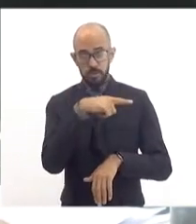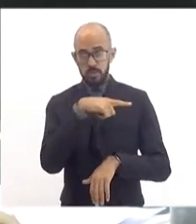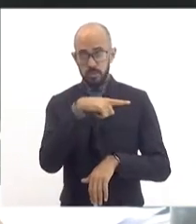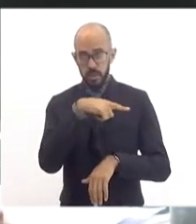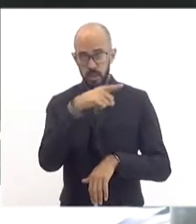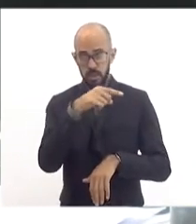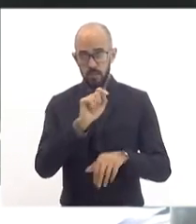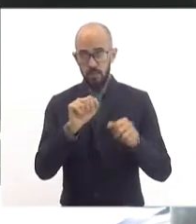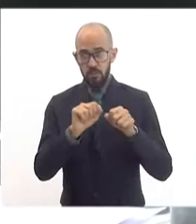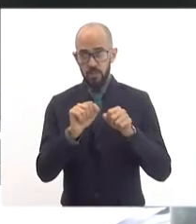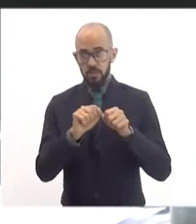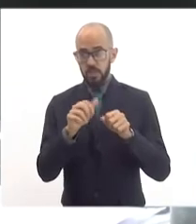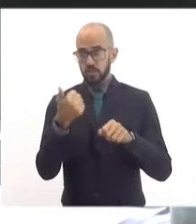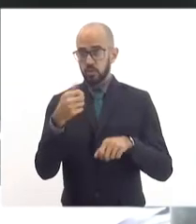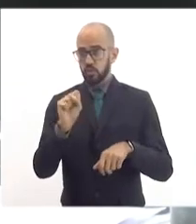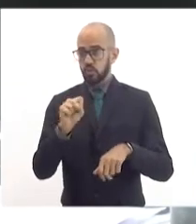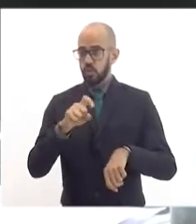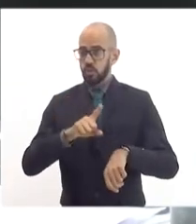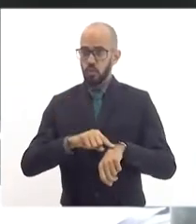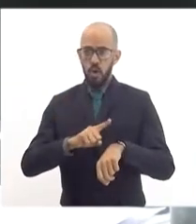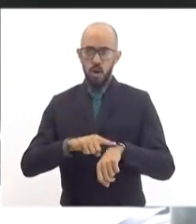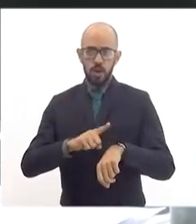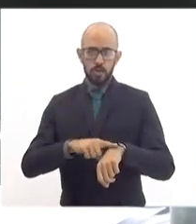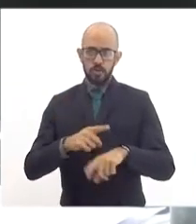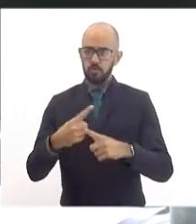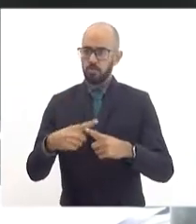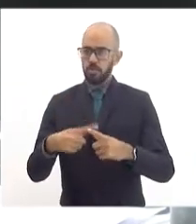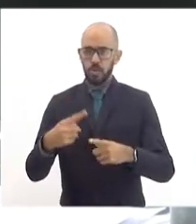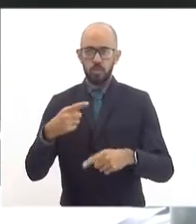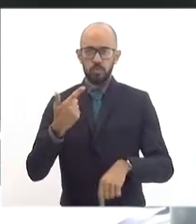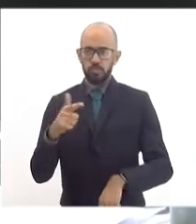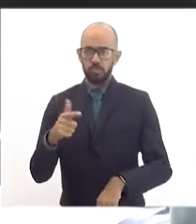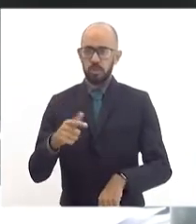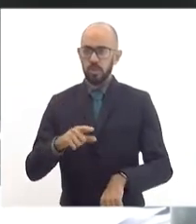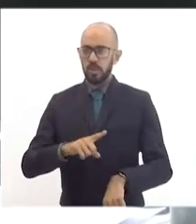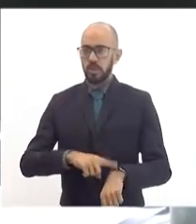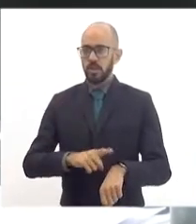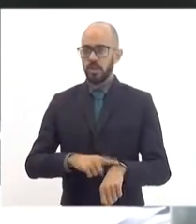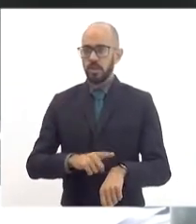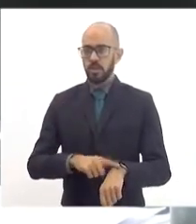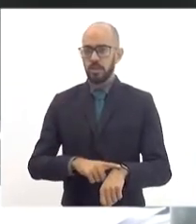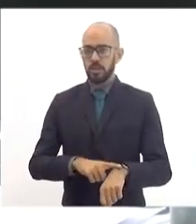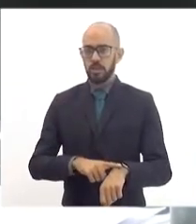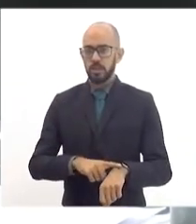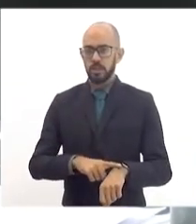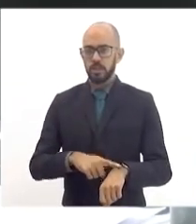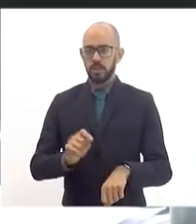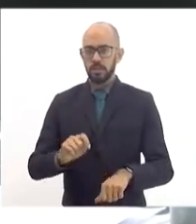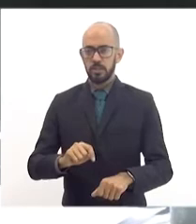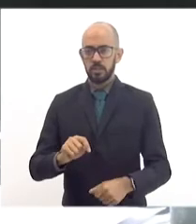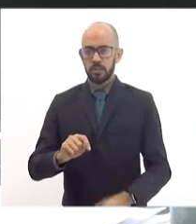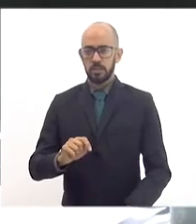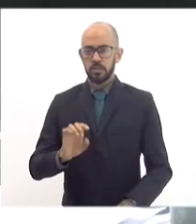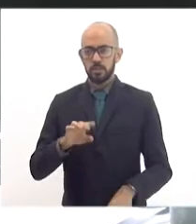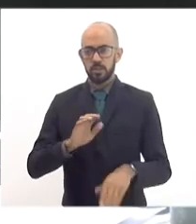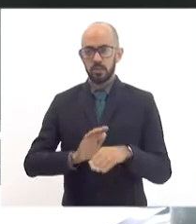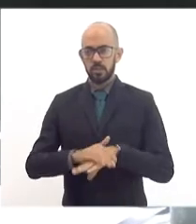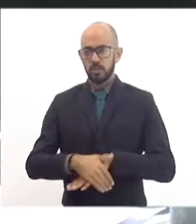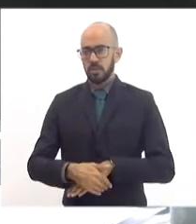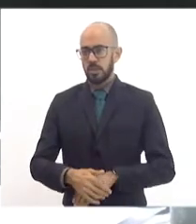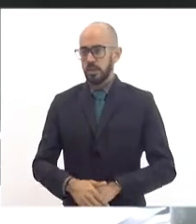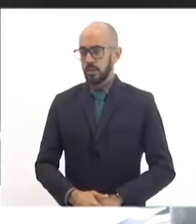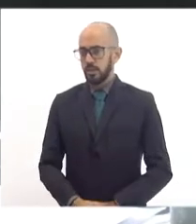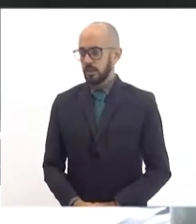às 18 horas, porque eu não tenho mais agenda para dia nenhum fazer audiência pública, só à noite. Quem gostar, vem. Quem não